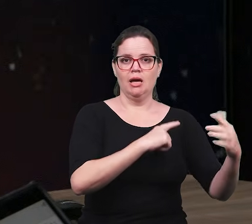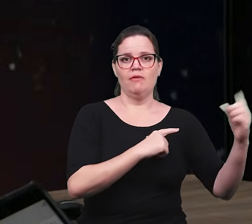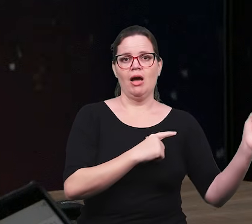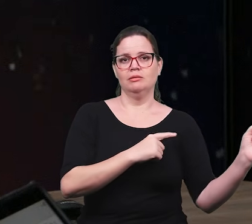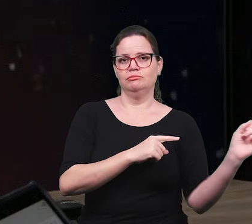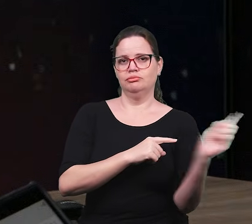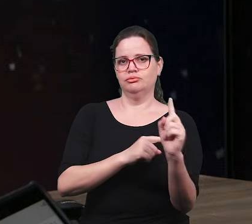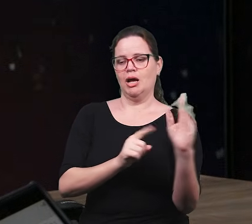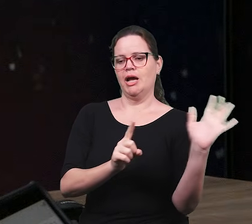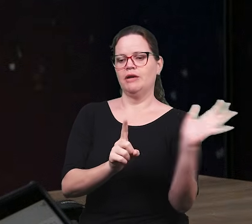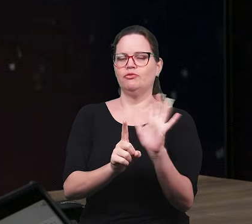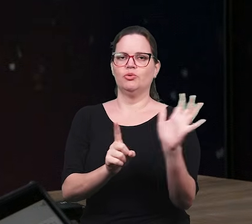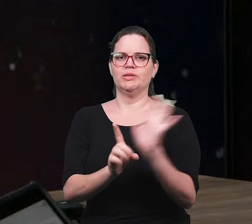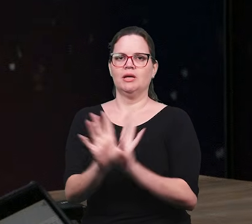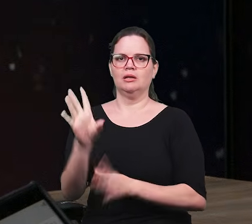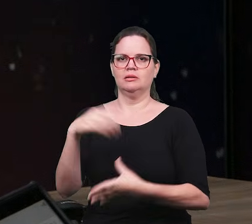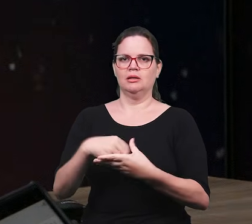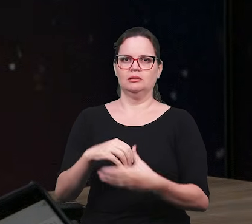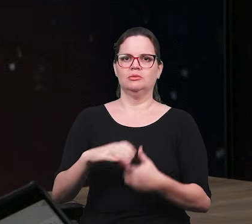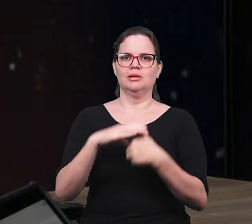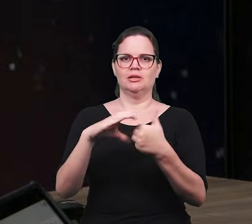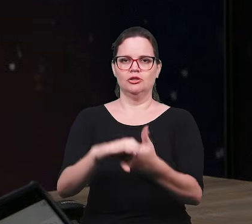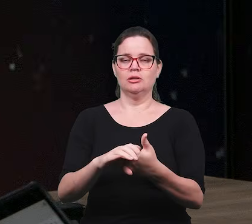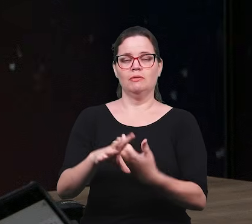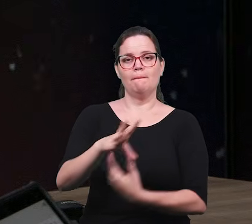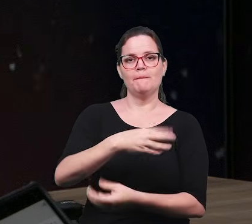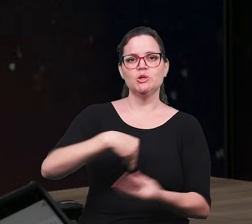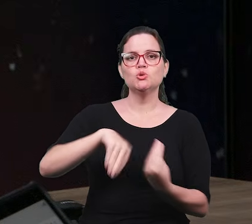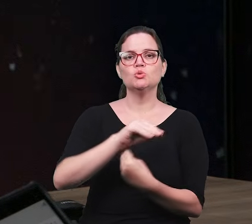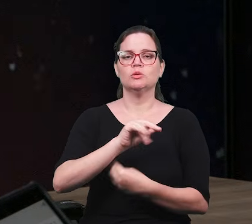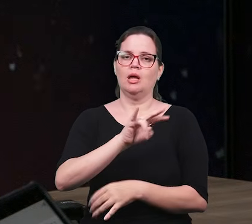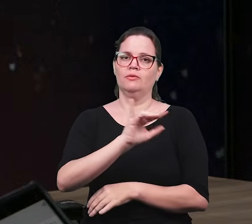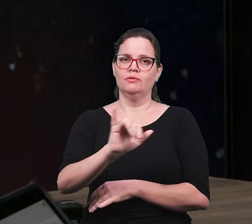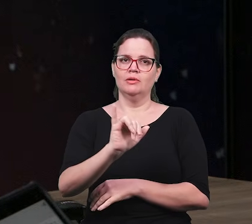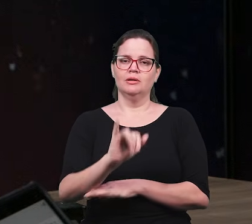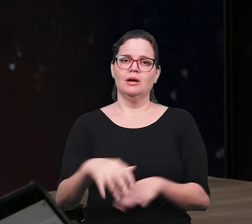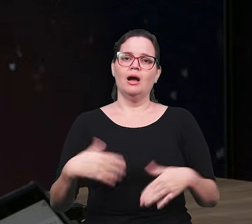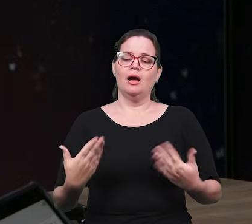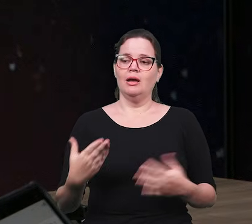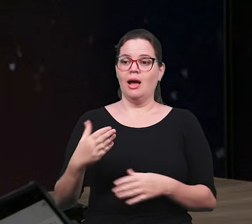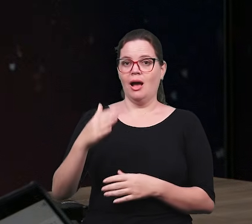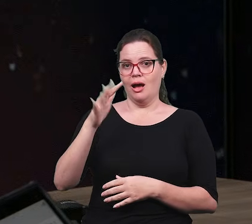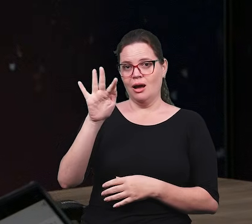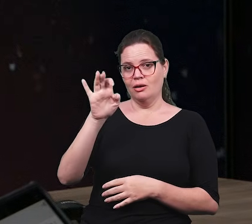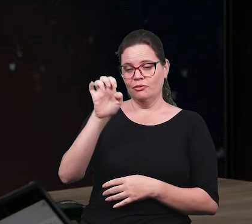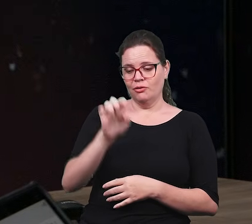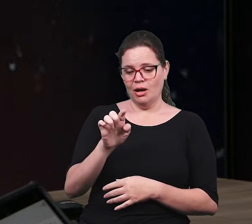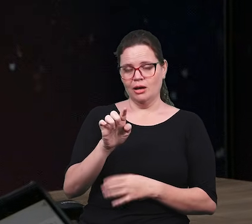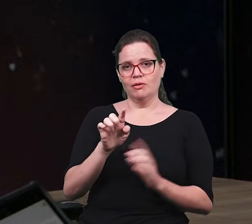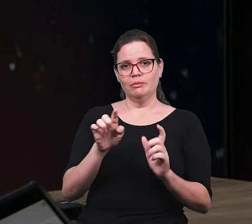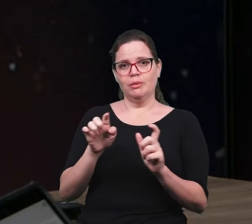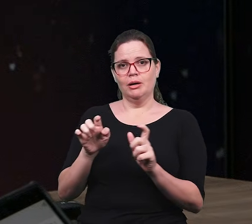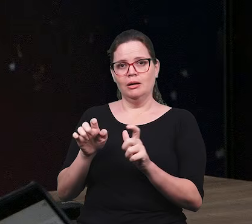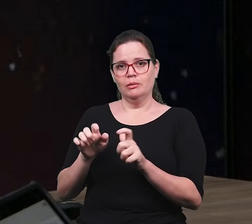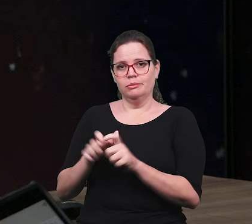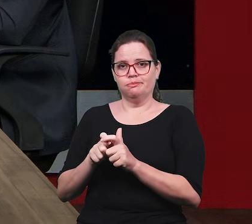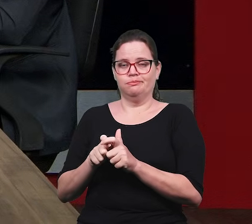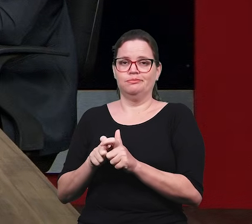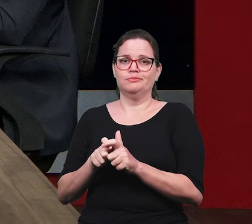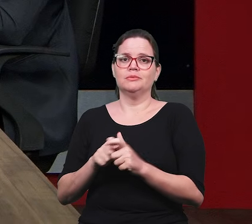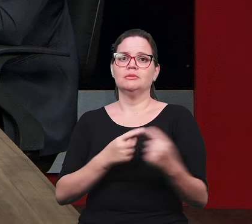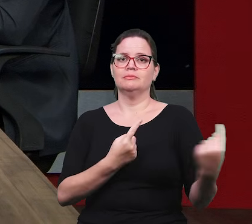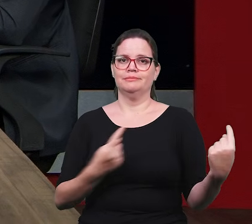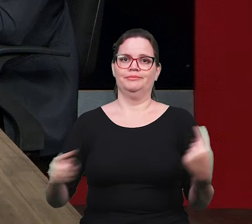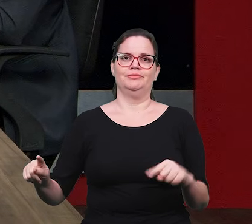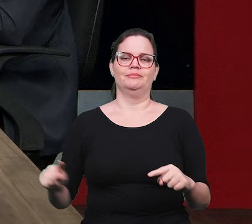vão sendo colocadas dentro do cristianismo, vão sendo empilhadas dentro do cristianismo, e com isso a fé vai sofrendo os embates, né? Sim. Aí vai